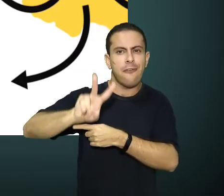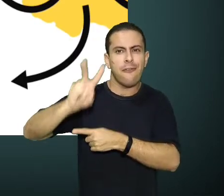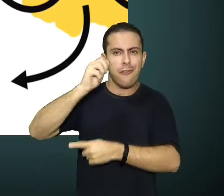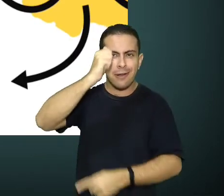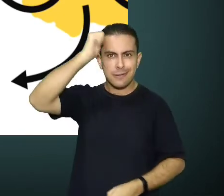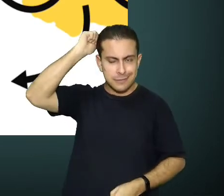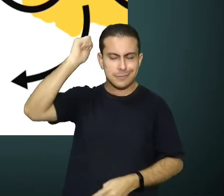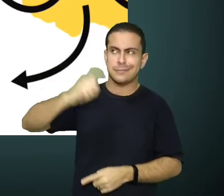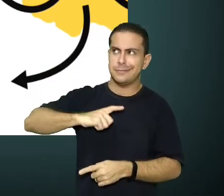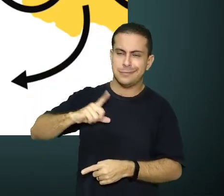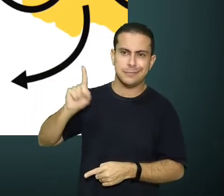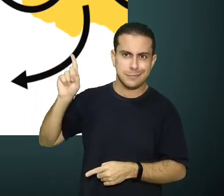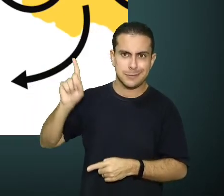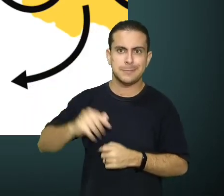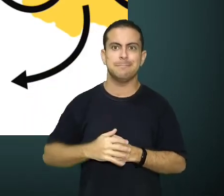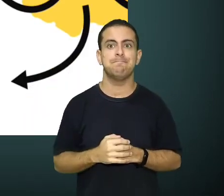hein?